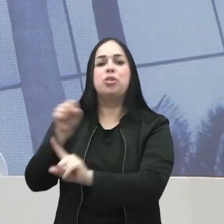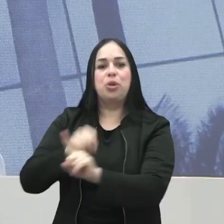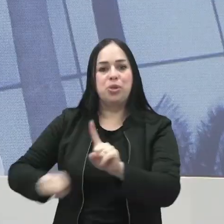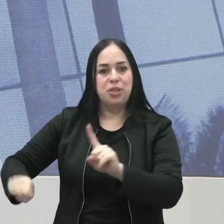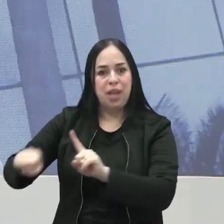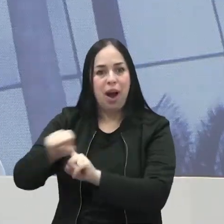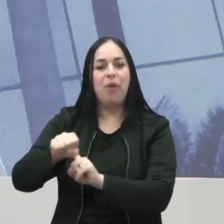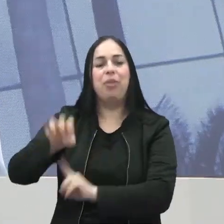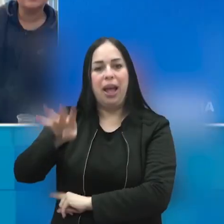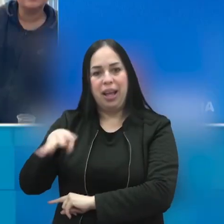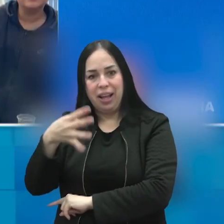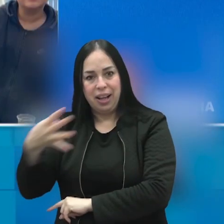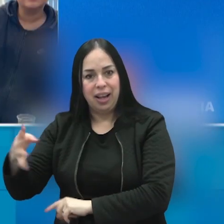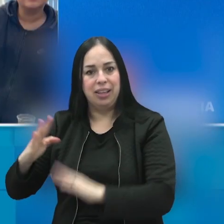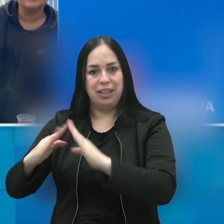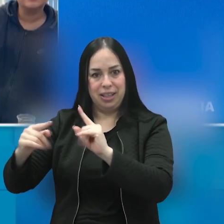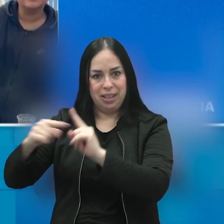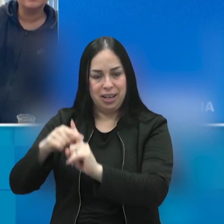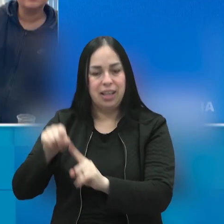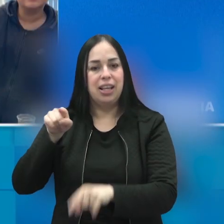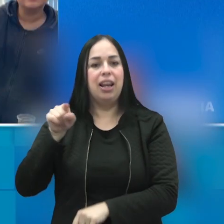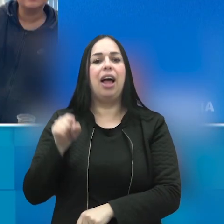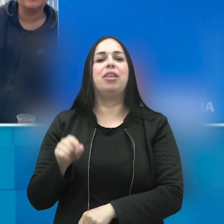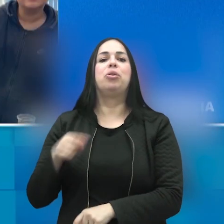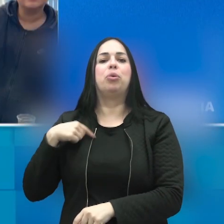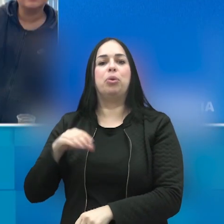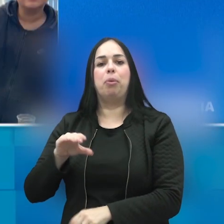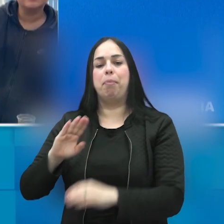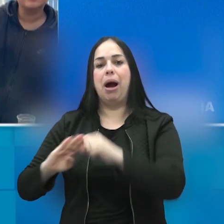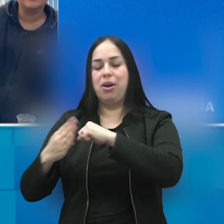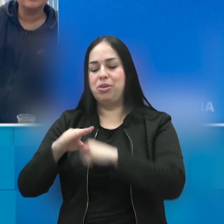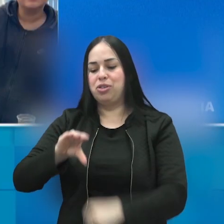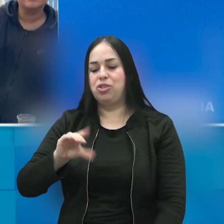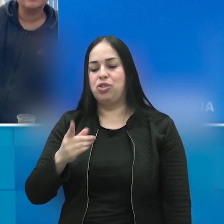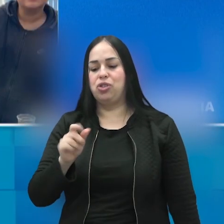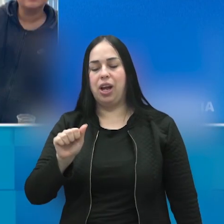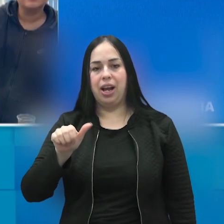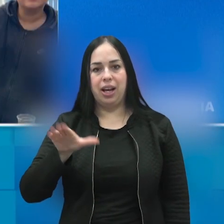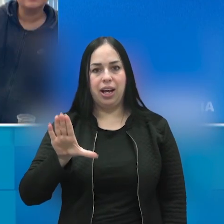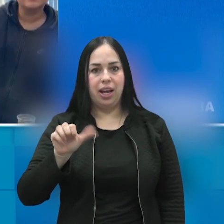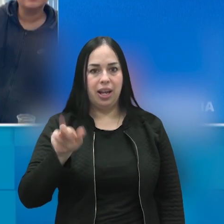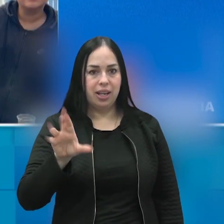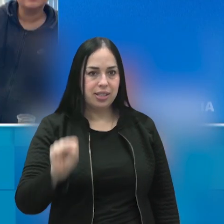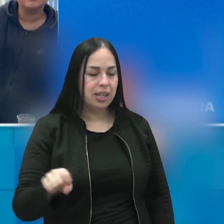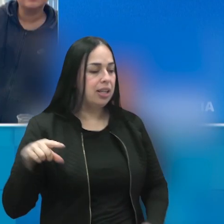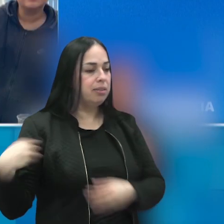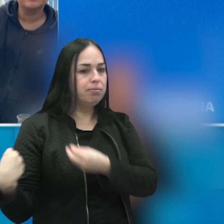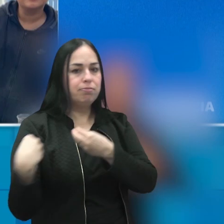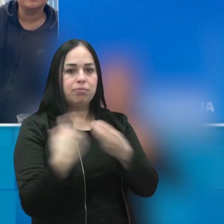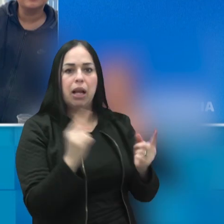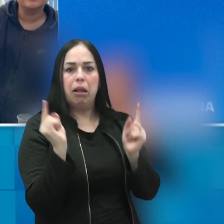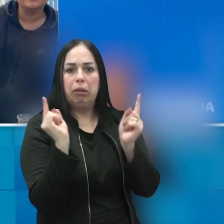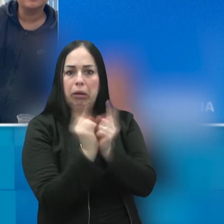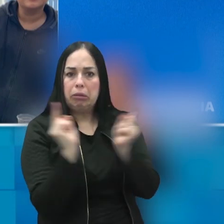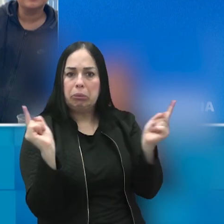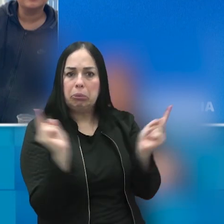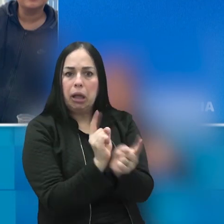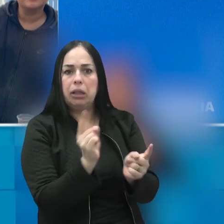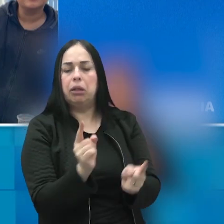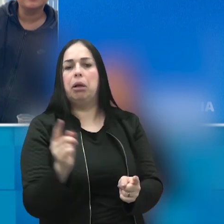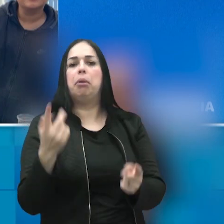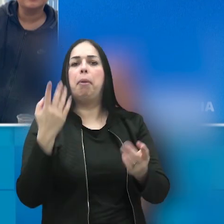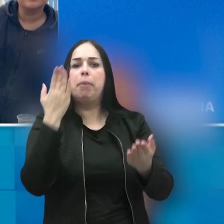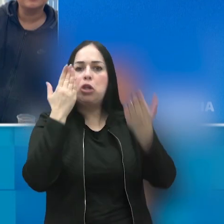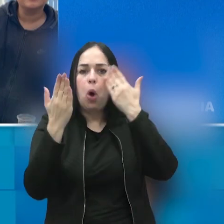Evangelho Quadrangular no bairro Chácaras Reunidas, que ofereceu à comunidade atendimento